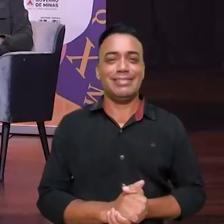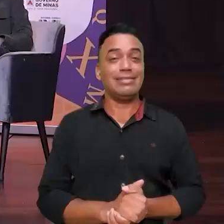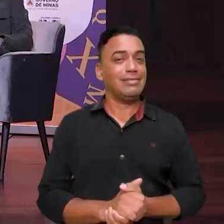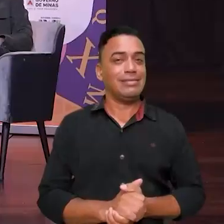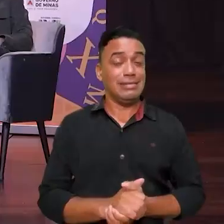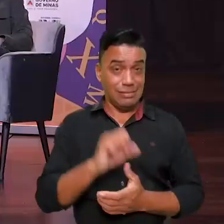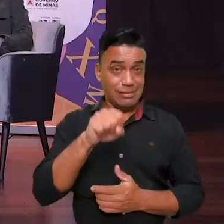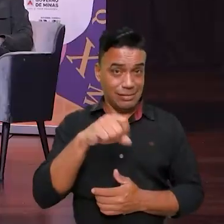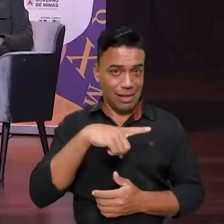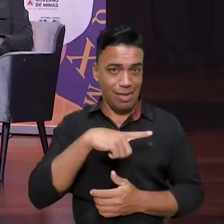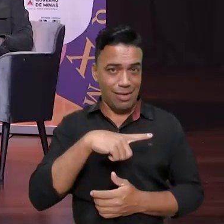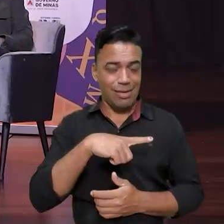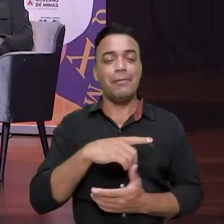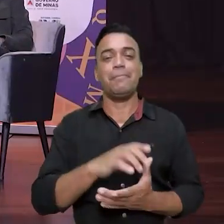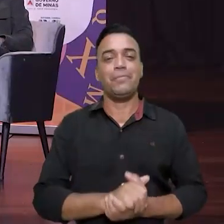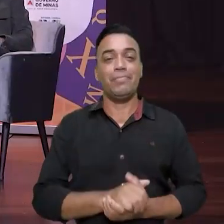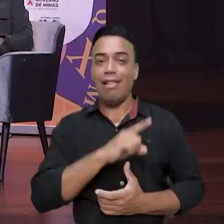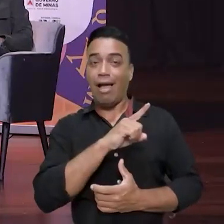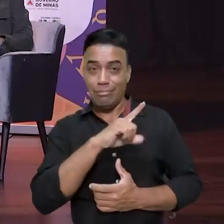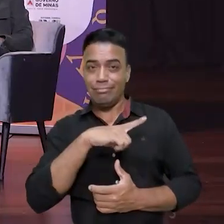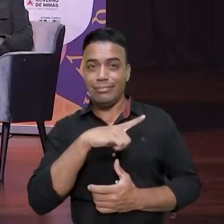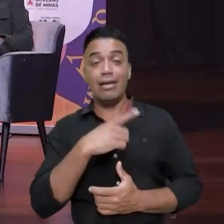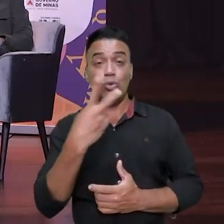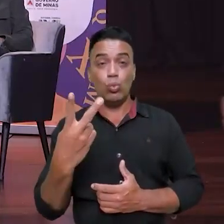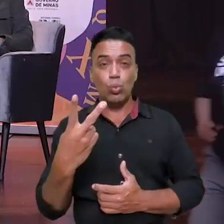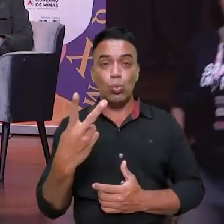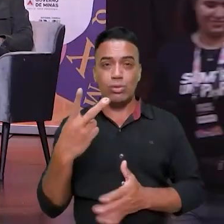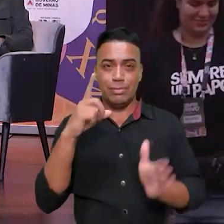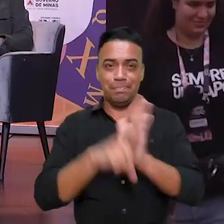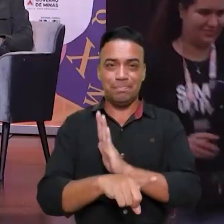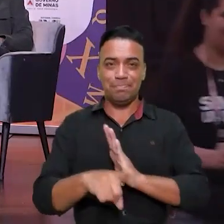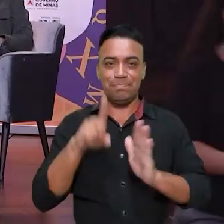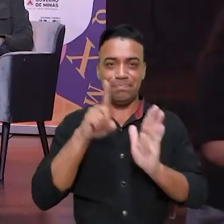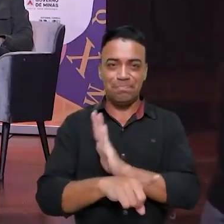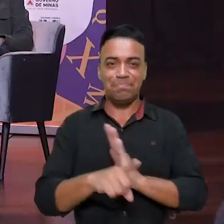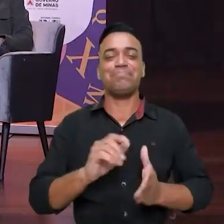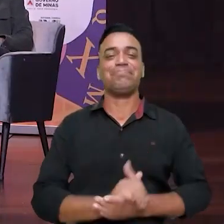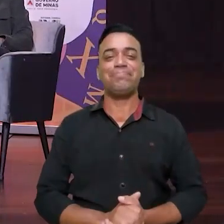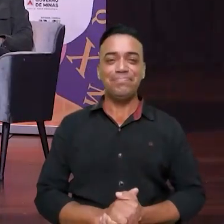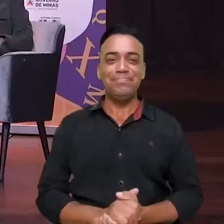Agora não? Sim? Ali. Temos 2.